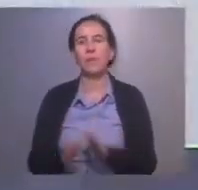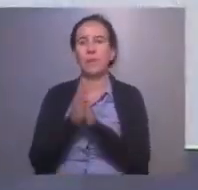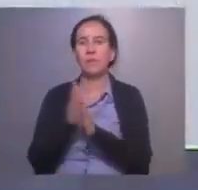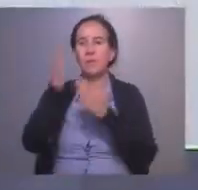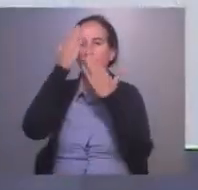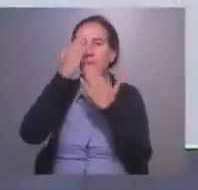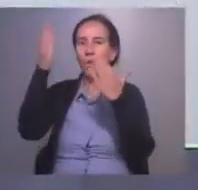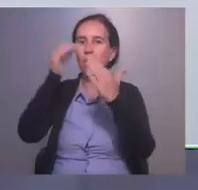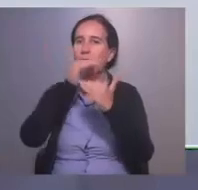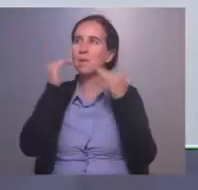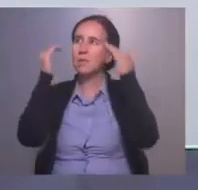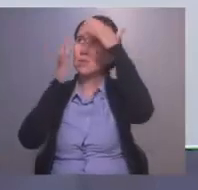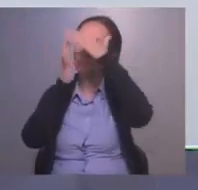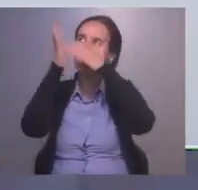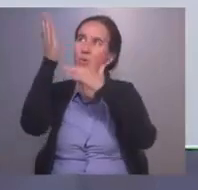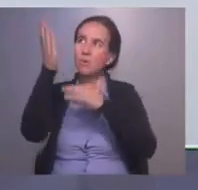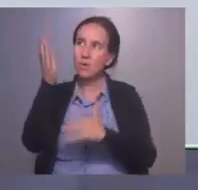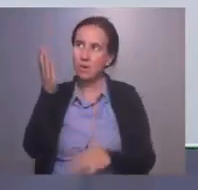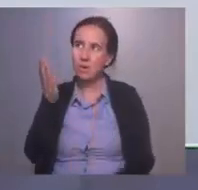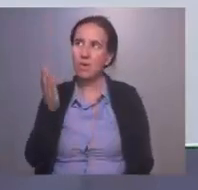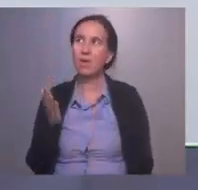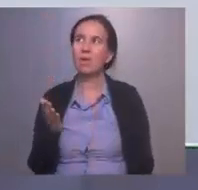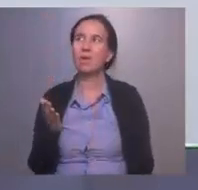Glória a Deus nas